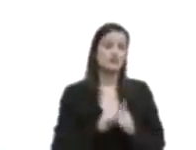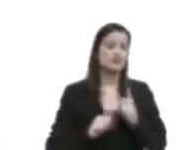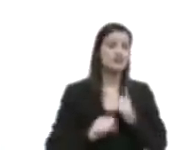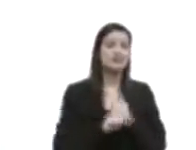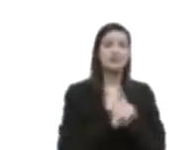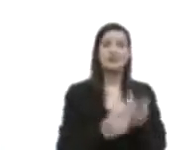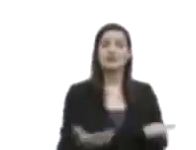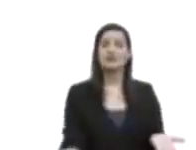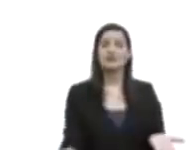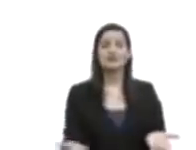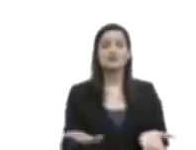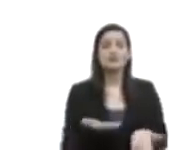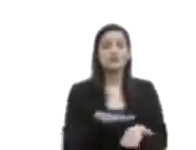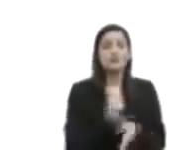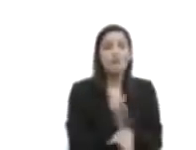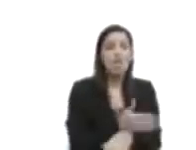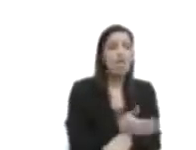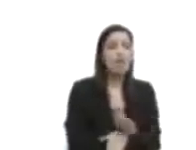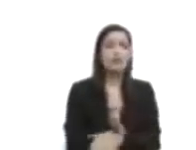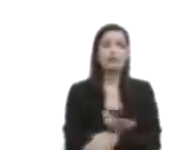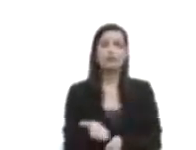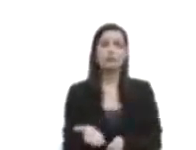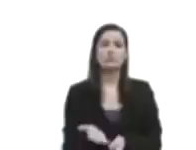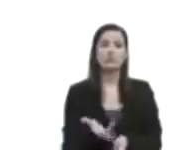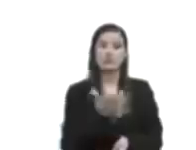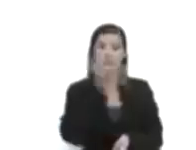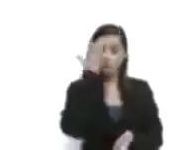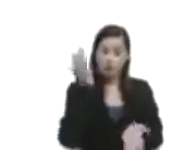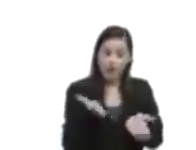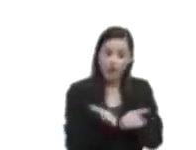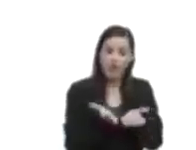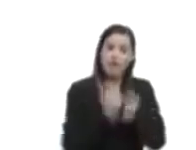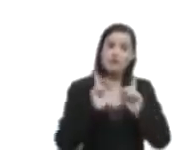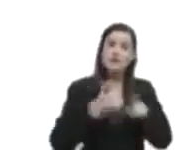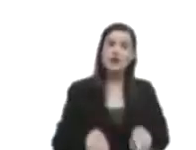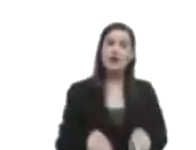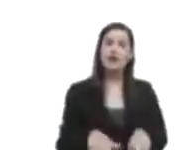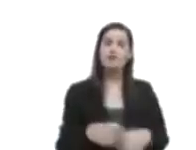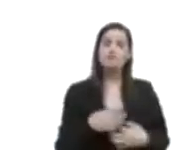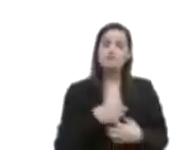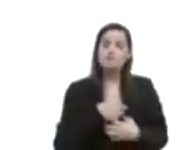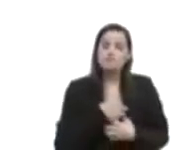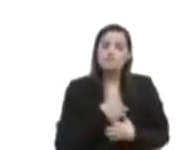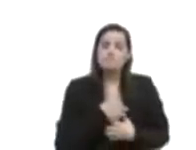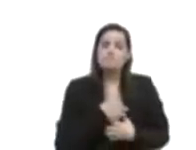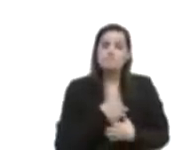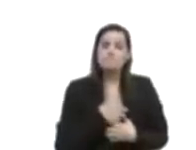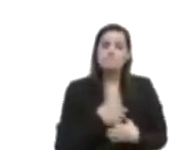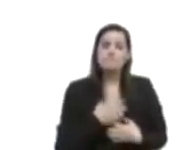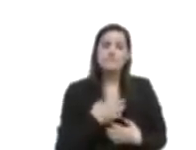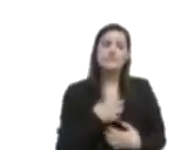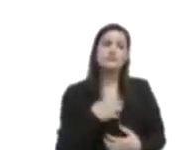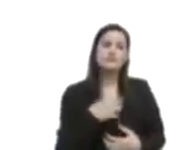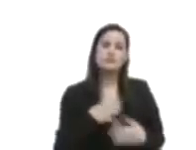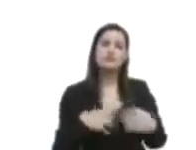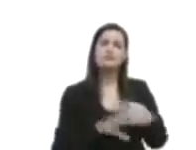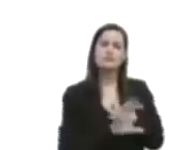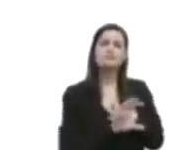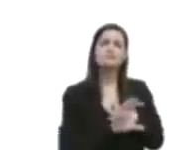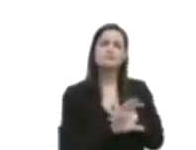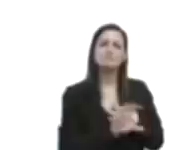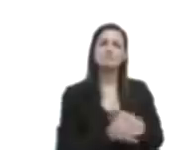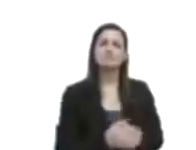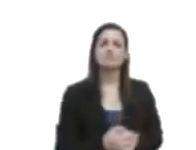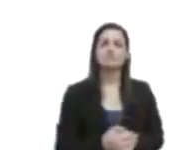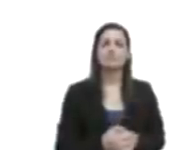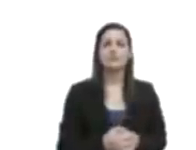Ele é quebrantado e ele é sensível a isso. Quando ele vê o pecado. Salmo 51,